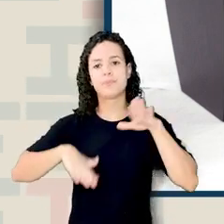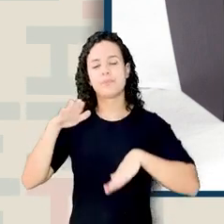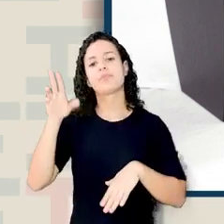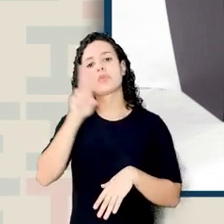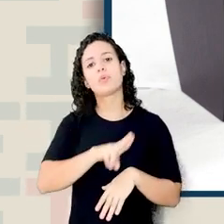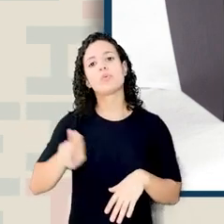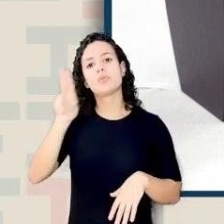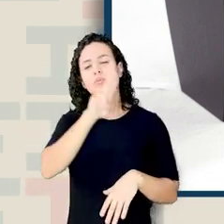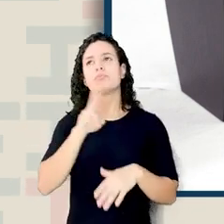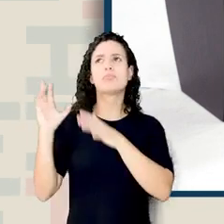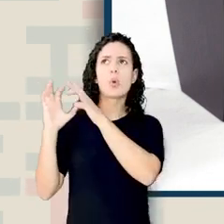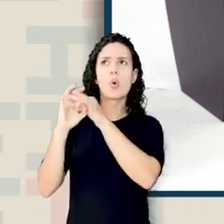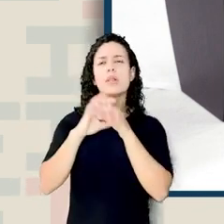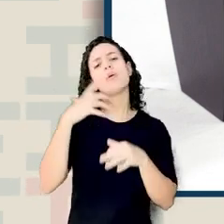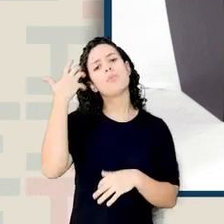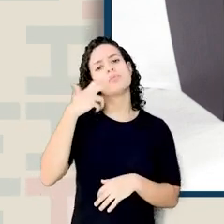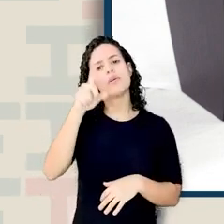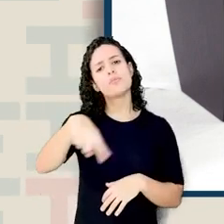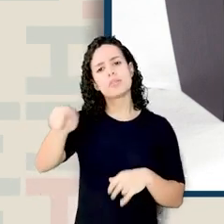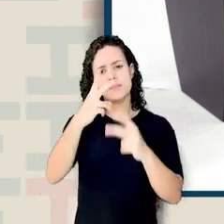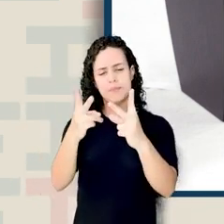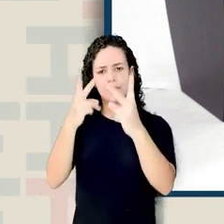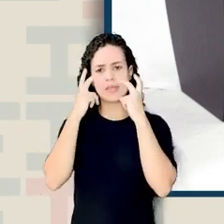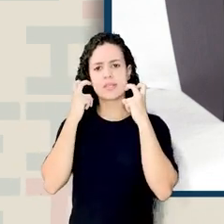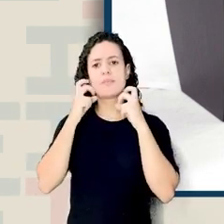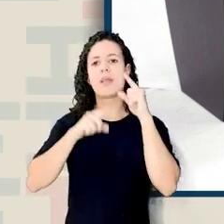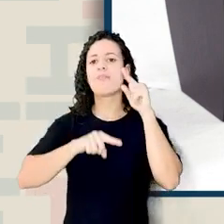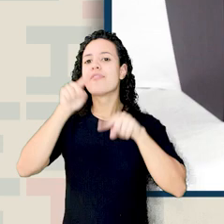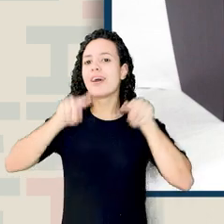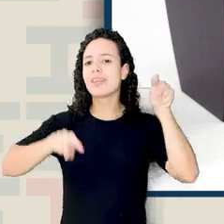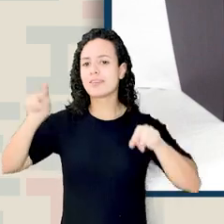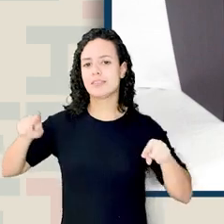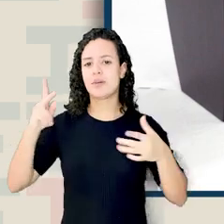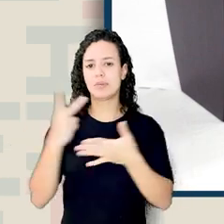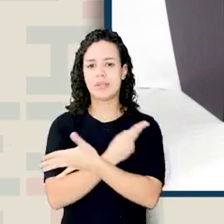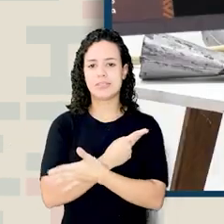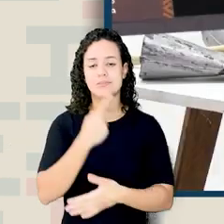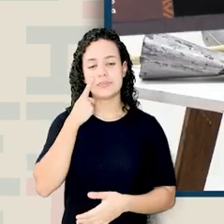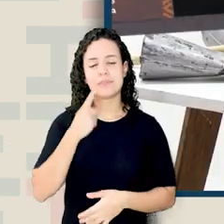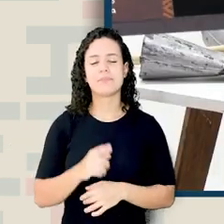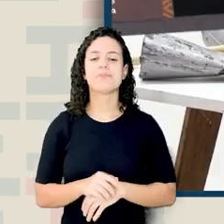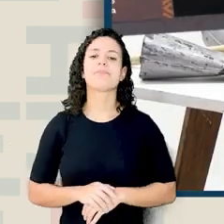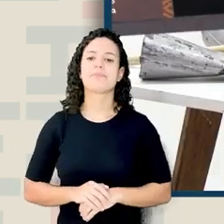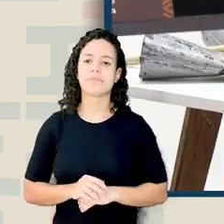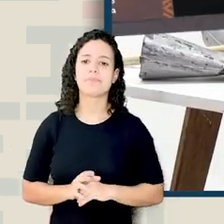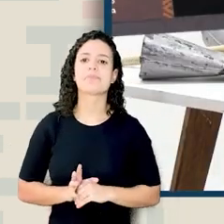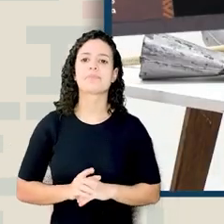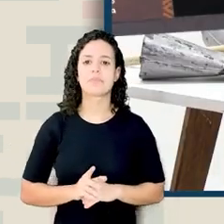sentido musical para que vocês percebam essas variações acontecendo.